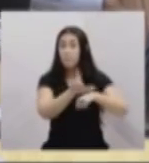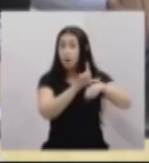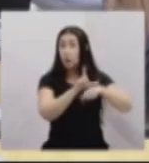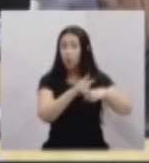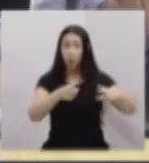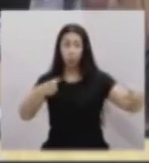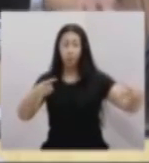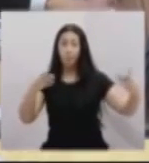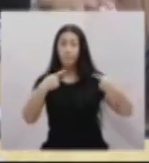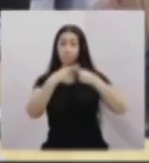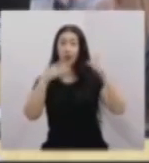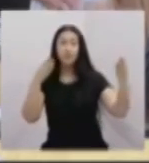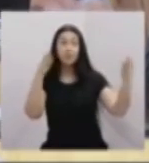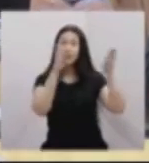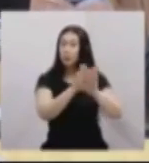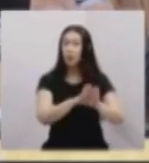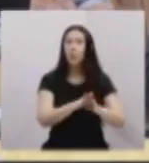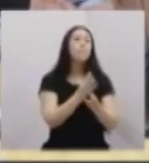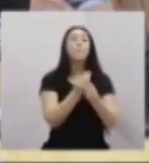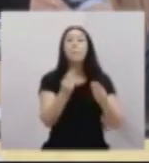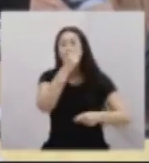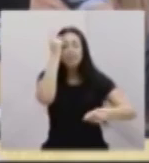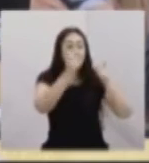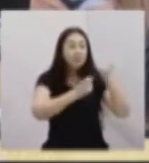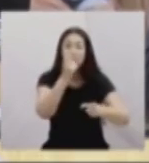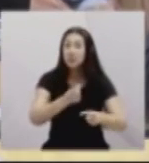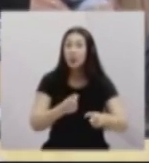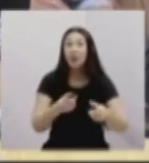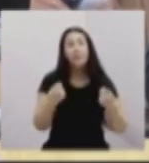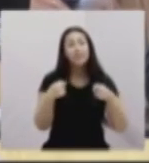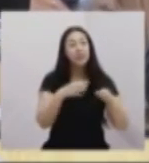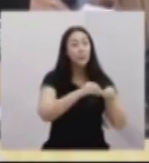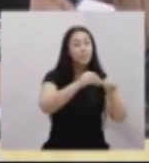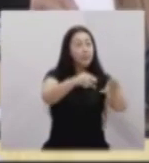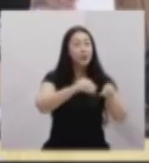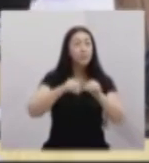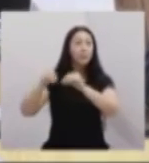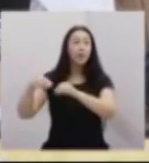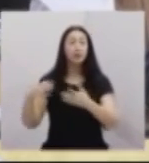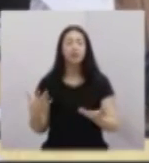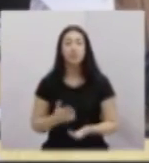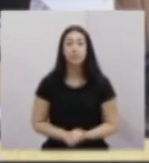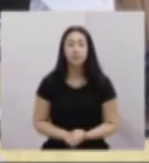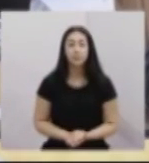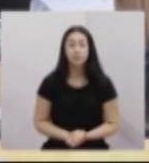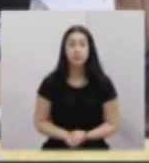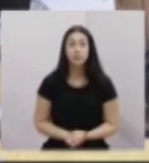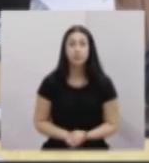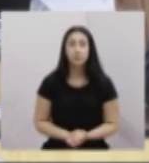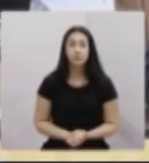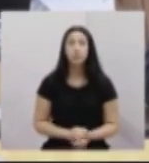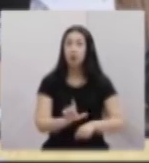grande loja. Muitos funcionários ali tiveram que ser relocados, vereador Rodrigo Salomão. Uma